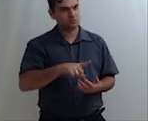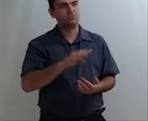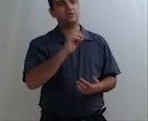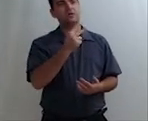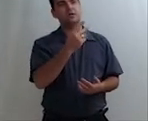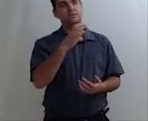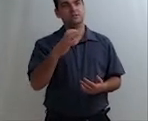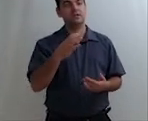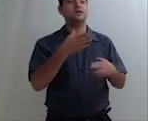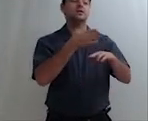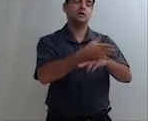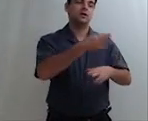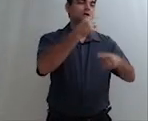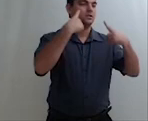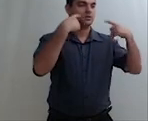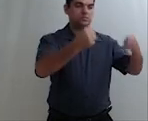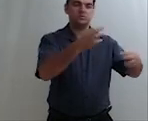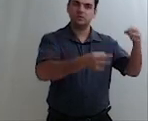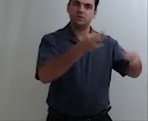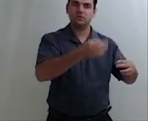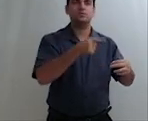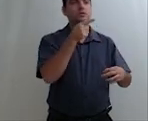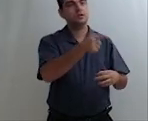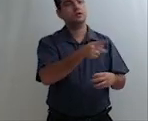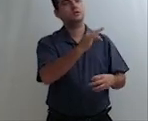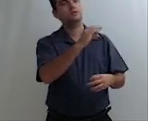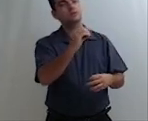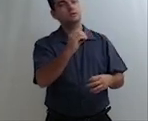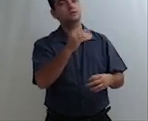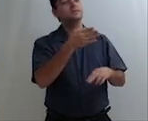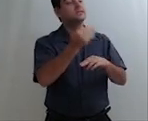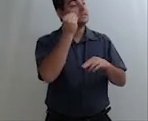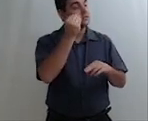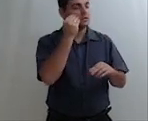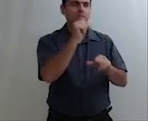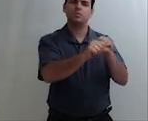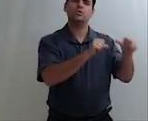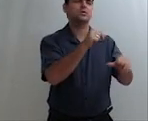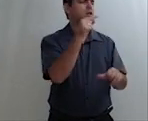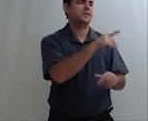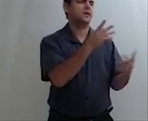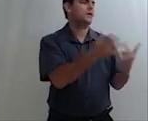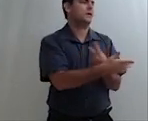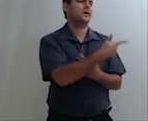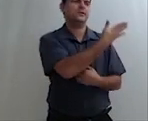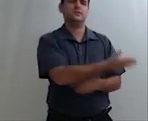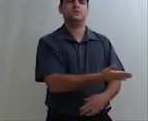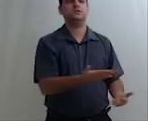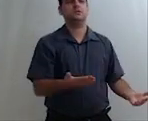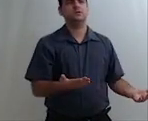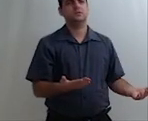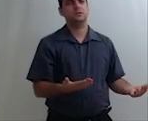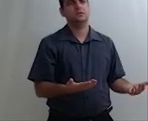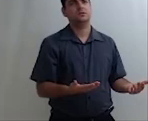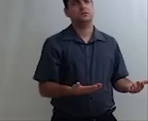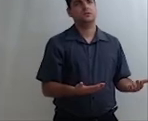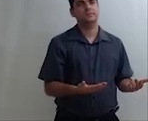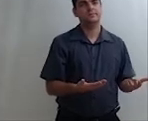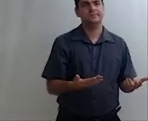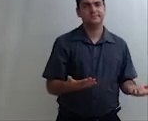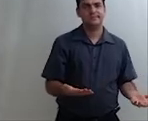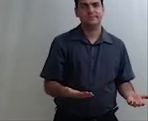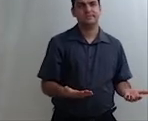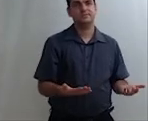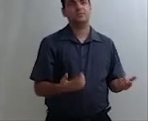do do Estado do Tocantins pretendendo reformar tal decisão que havia sido de forma